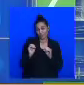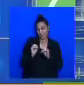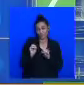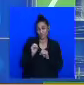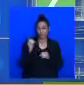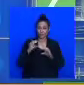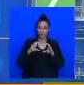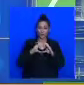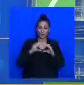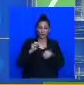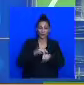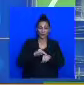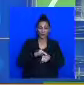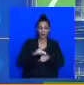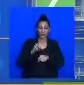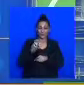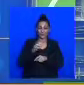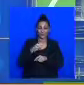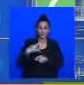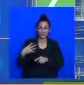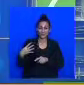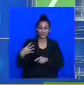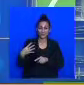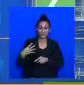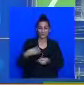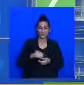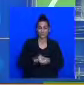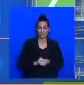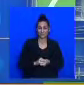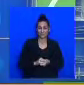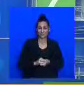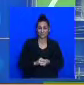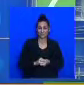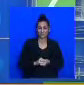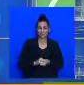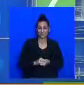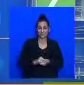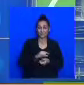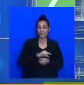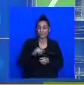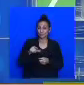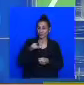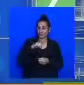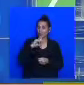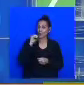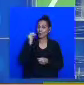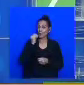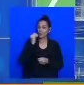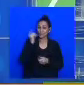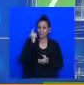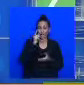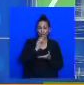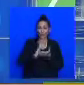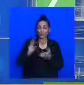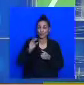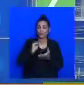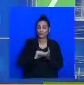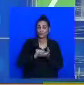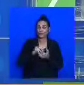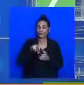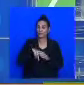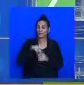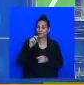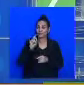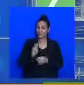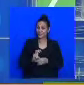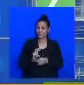marrom, número 54. Marrom, 54. Você ainda tem chances. Faltam 5 números.